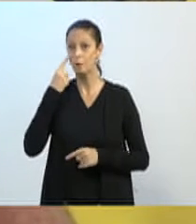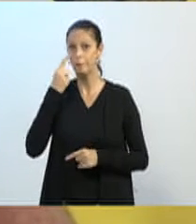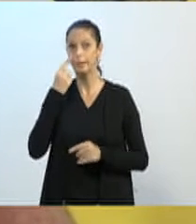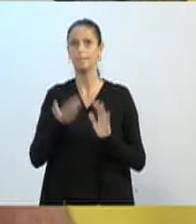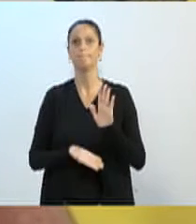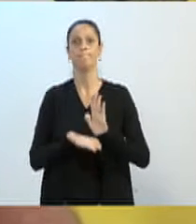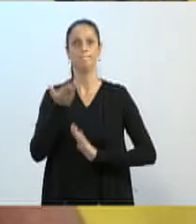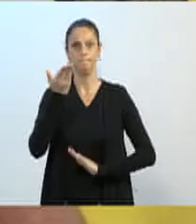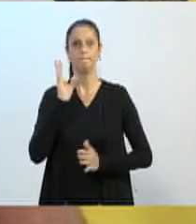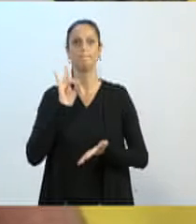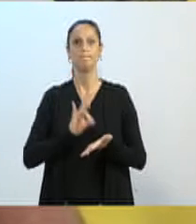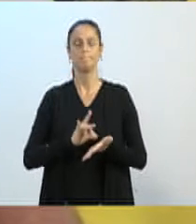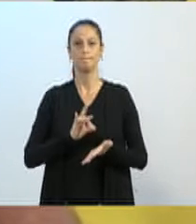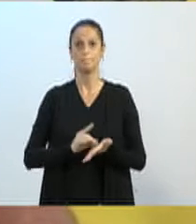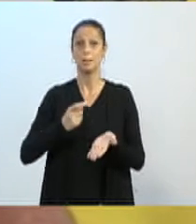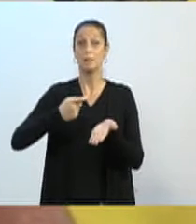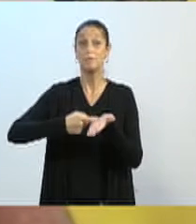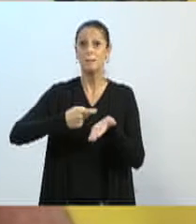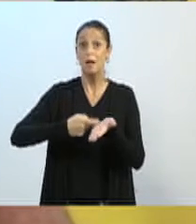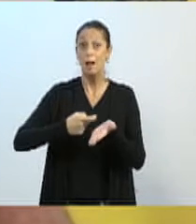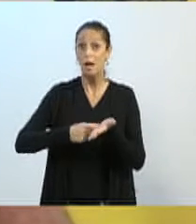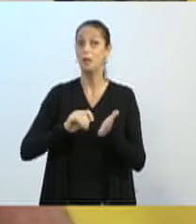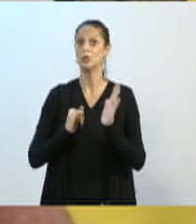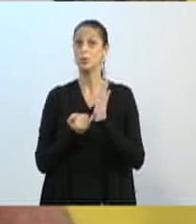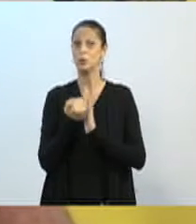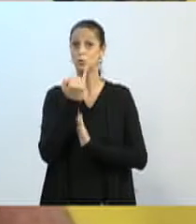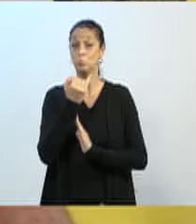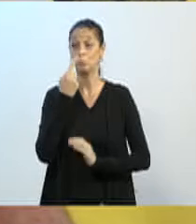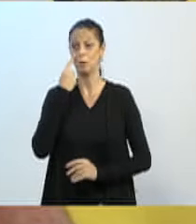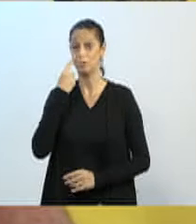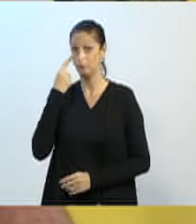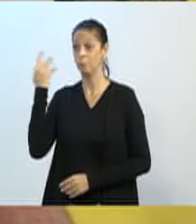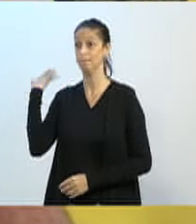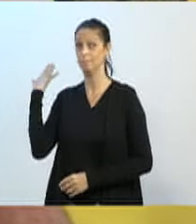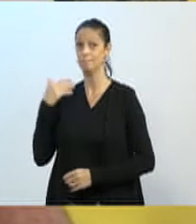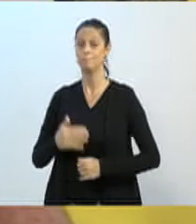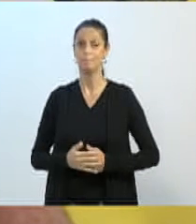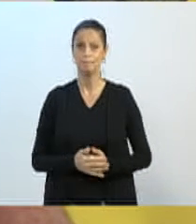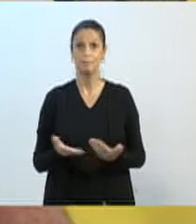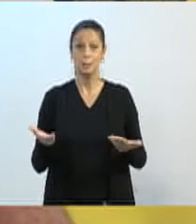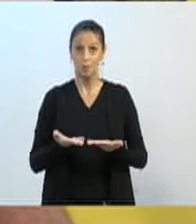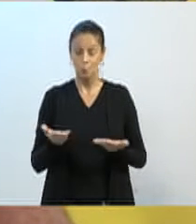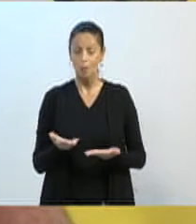da taxa de juros que observamos no último ano, hoje fixada em